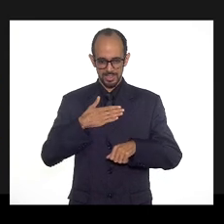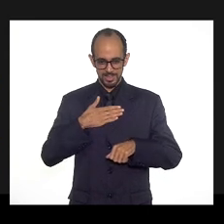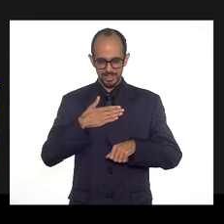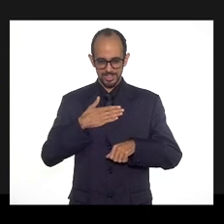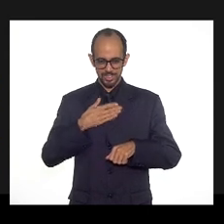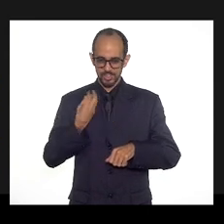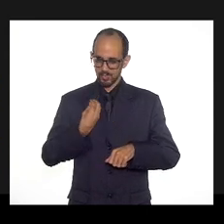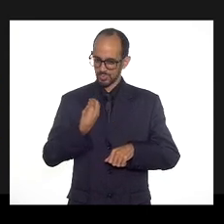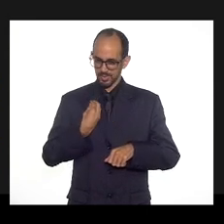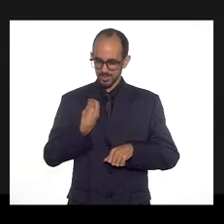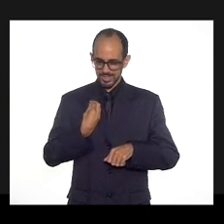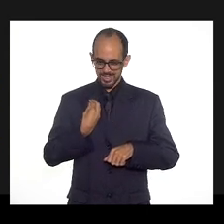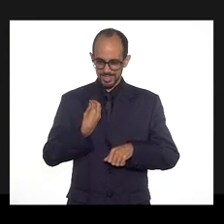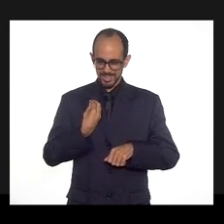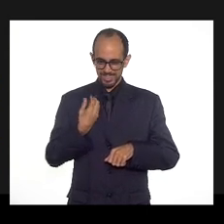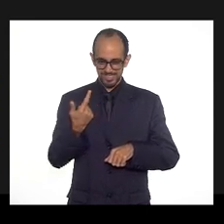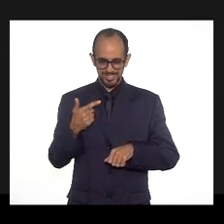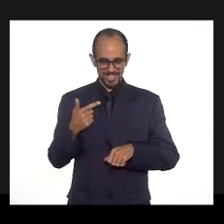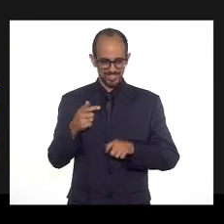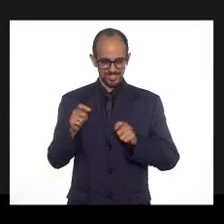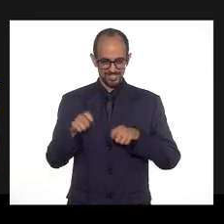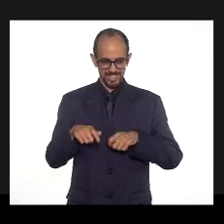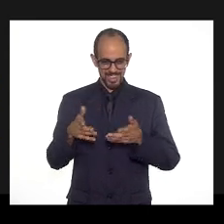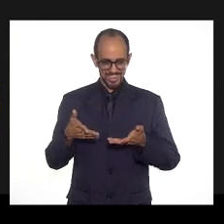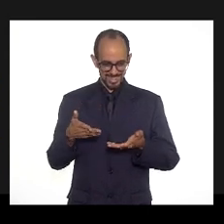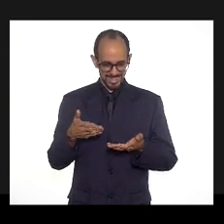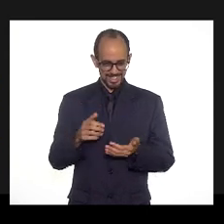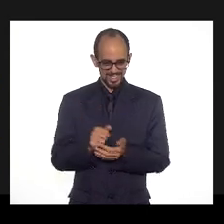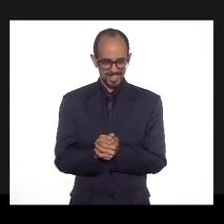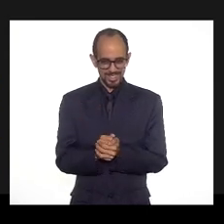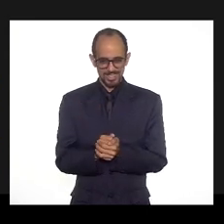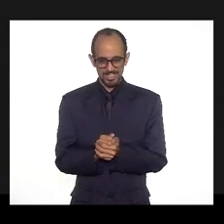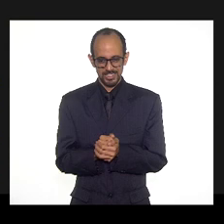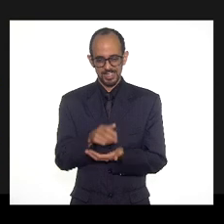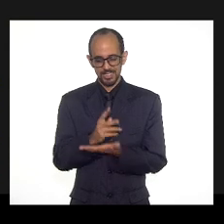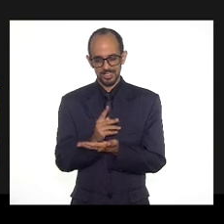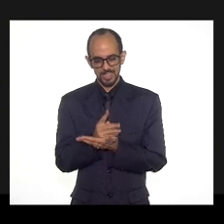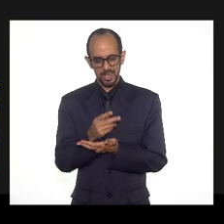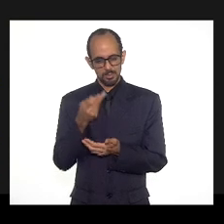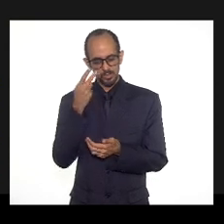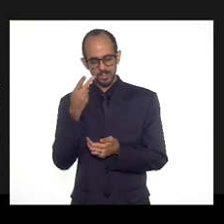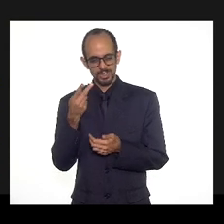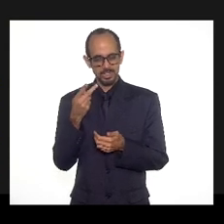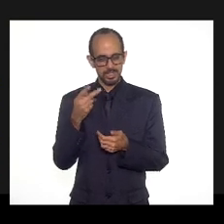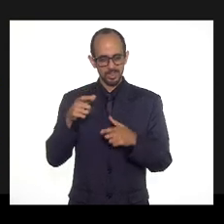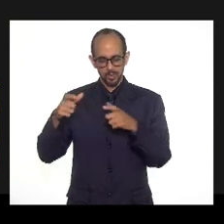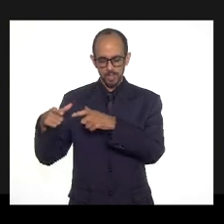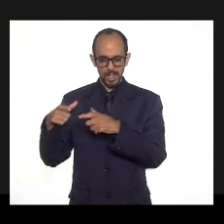Lucinha? A gente vive assim, aqui, vai ali, visita aqui, visita ali.